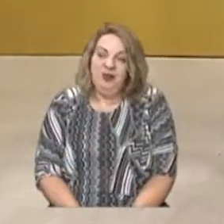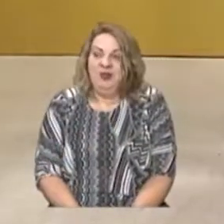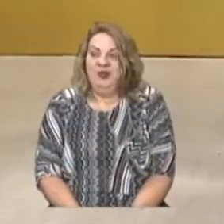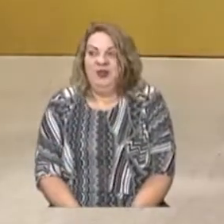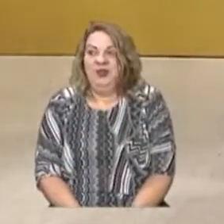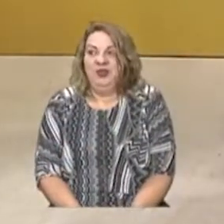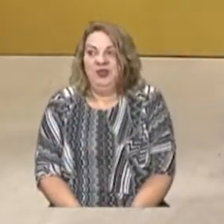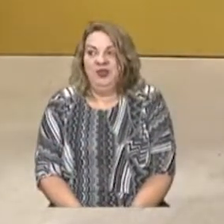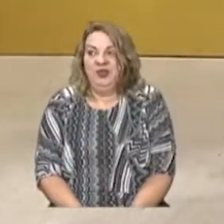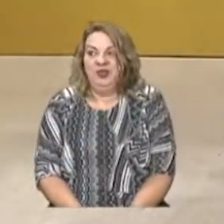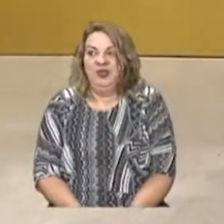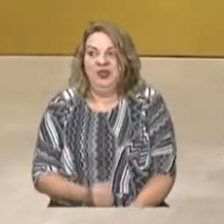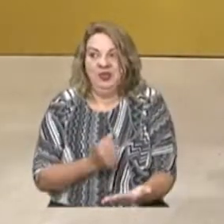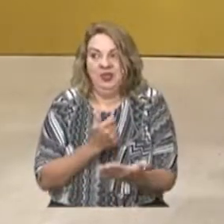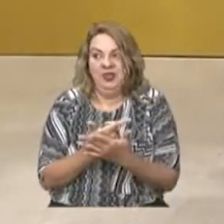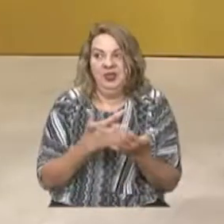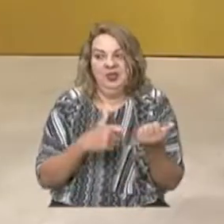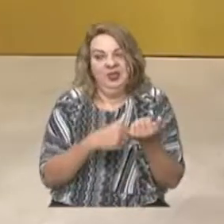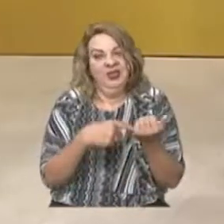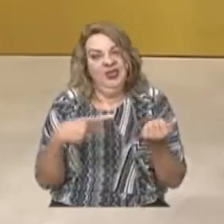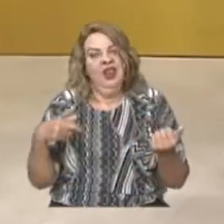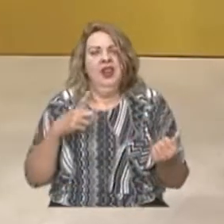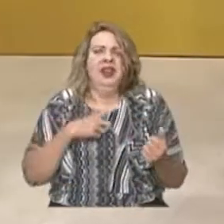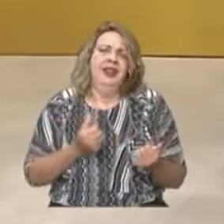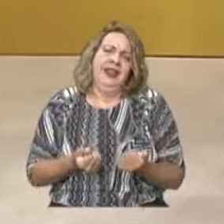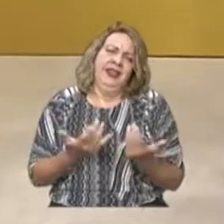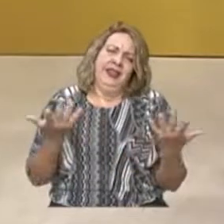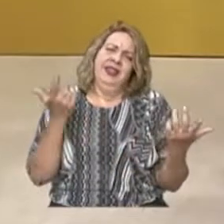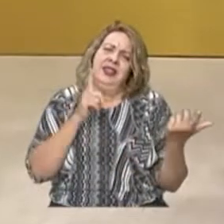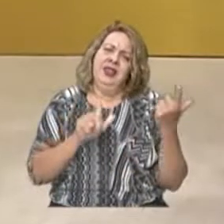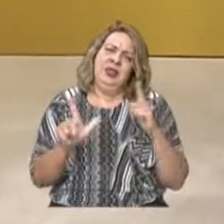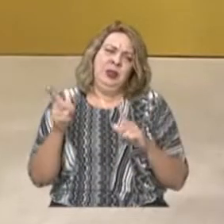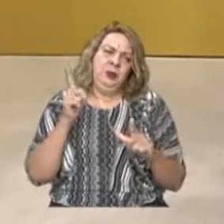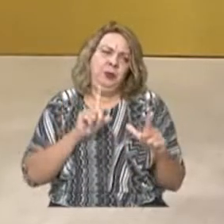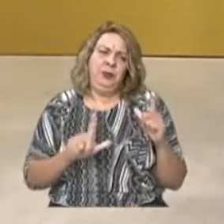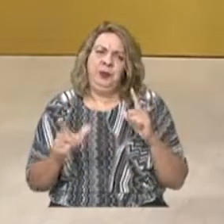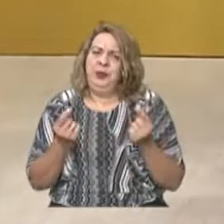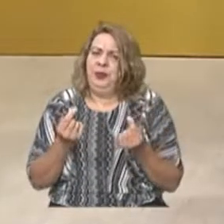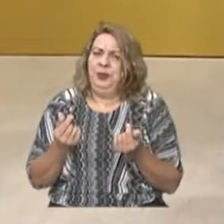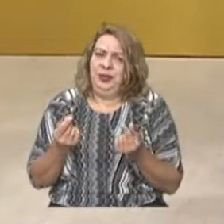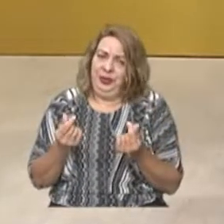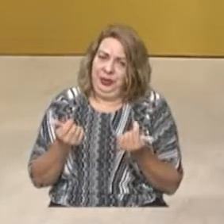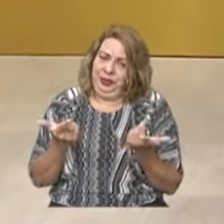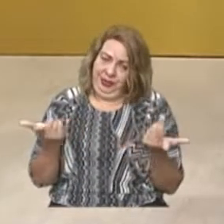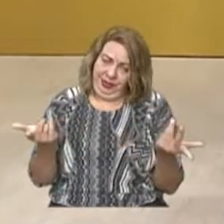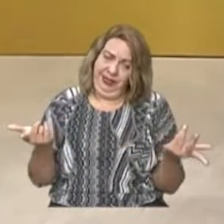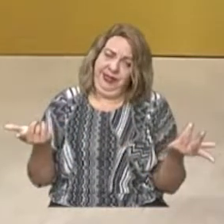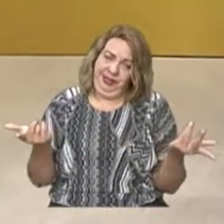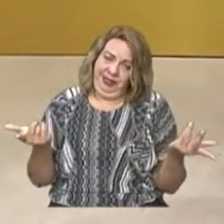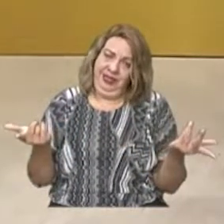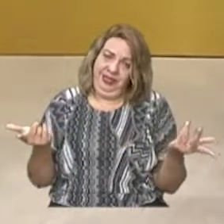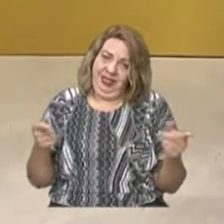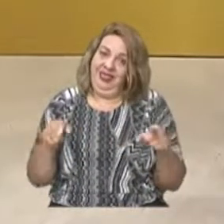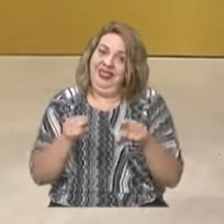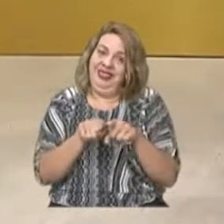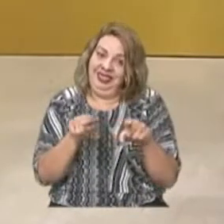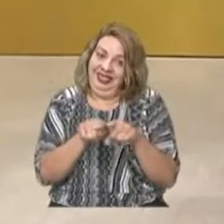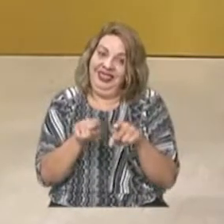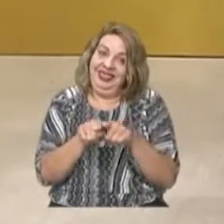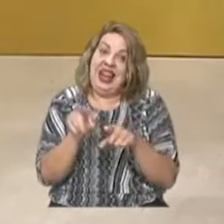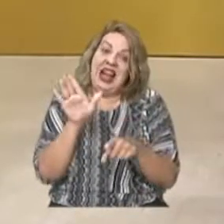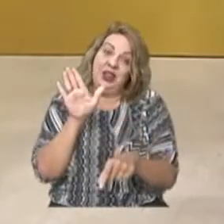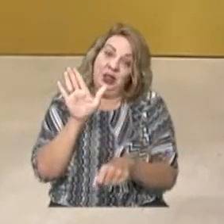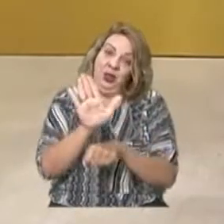dúvidas. Quem garantiu seu título Caju Cap tem muitas chances de levar um grana extra e, claro, né, também